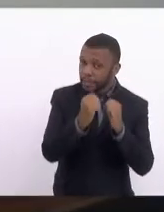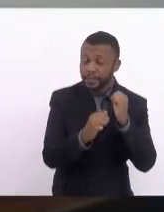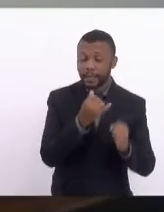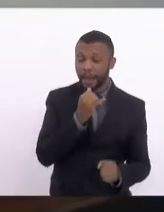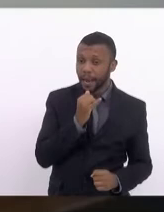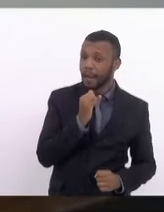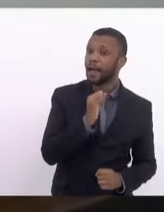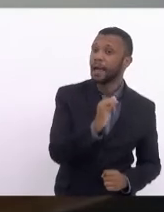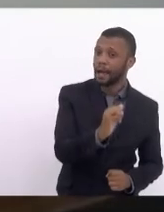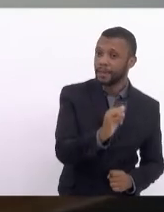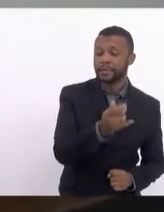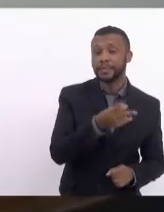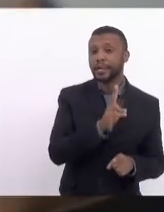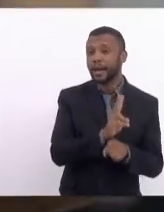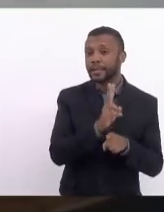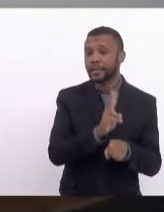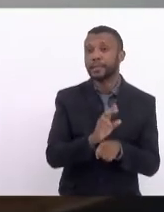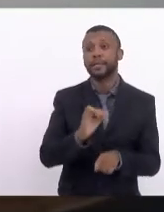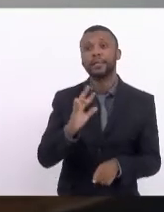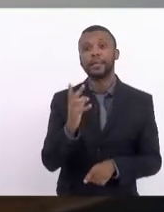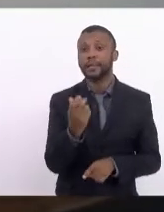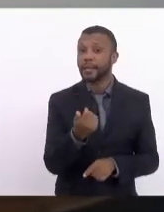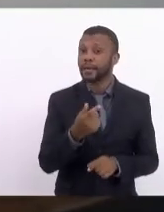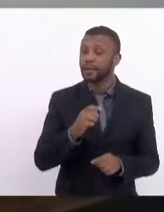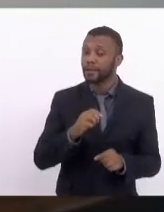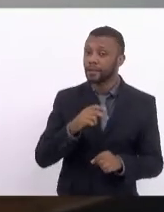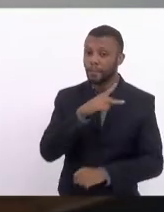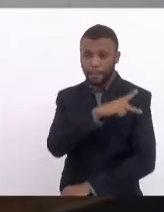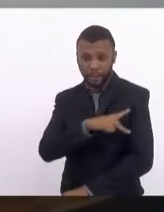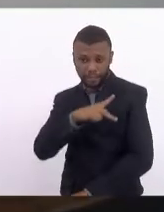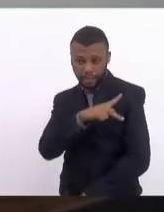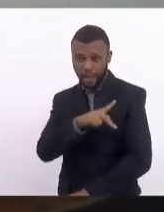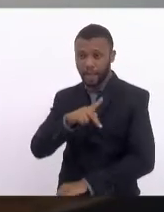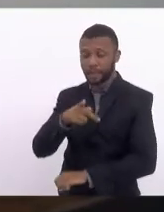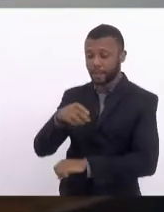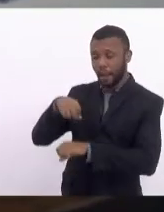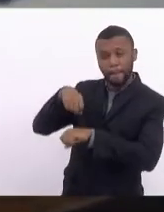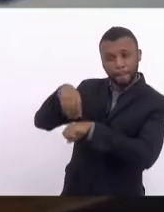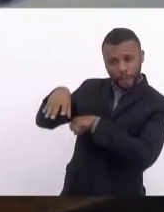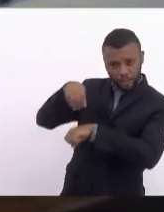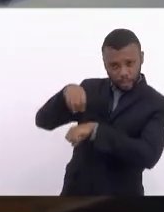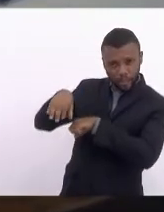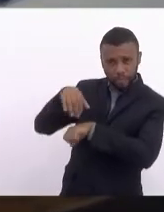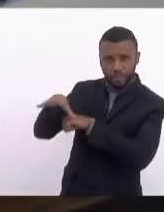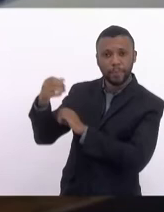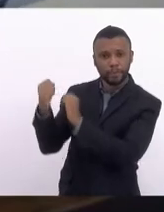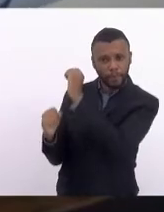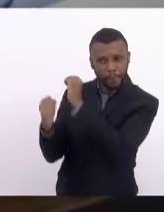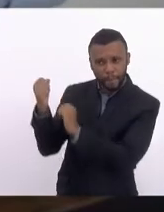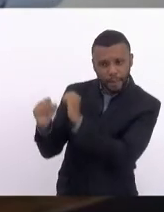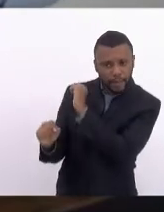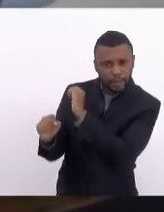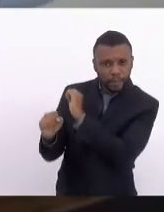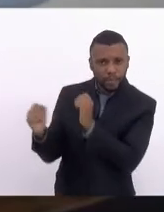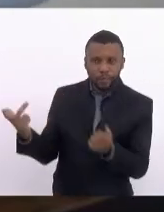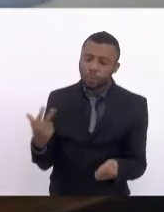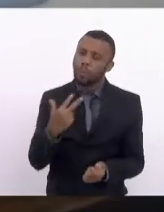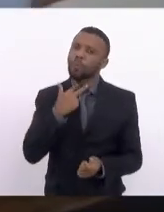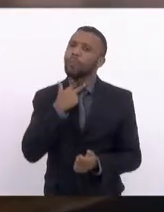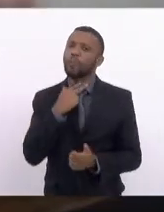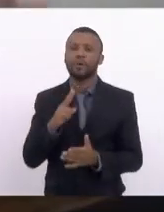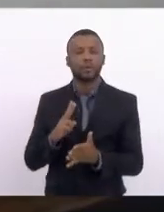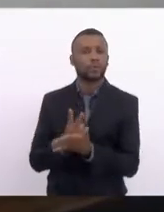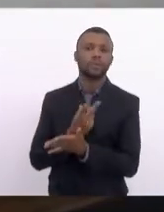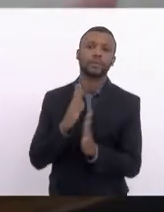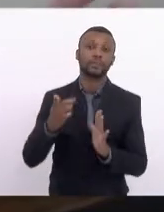energia elétrica que atende a área de Paquetá, está passando informação para a concessionária Águas do Rio? Isso não pode acontecer, né?